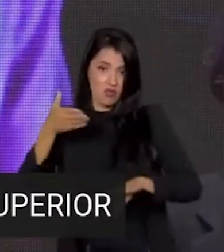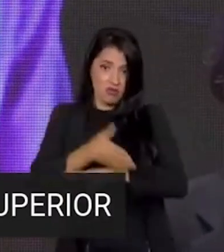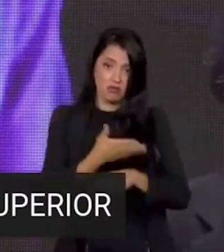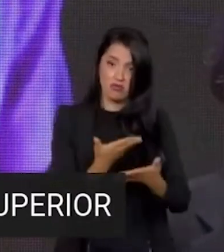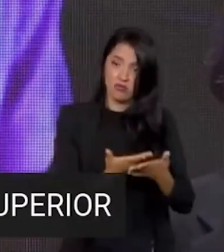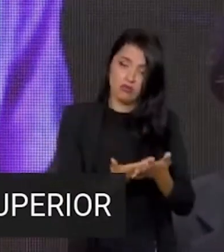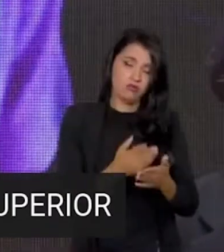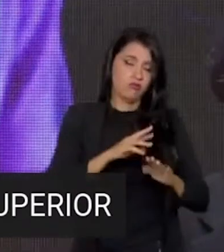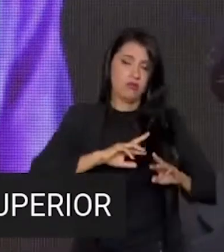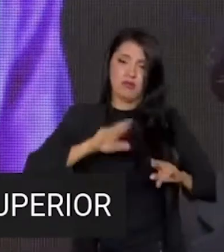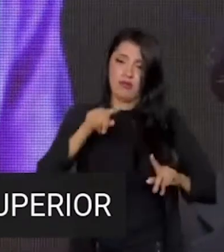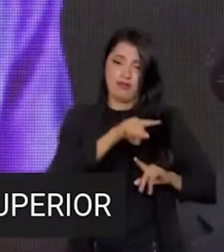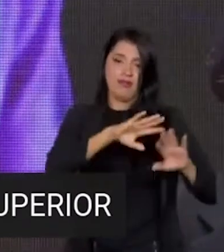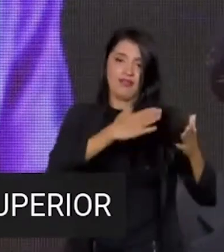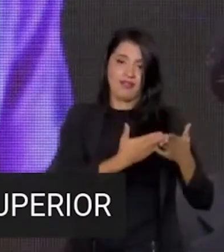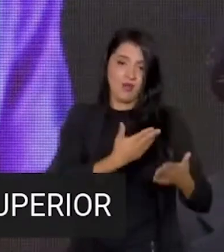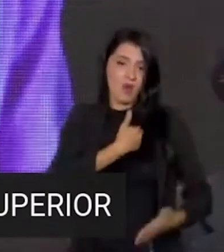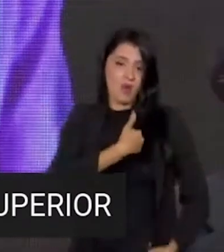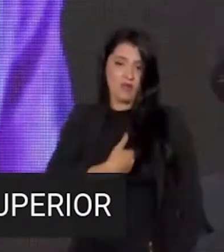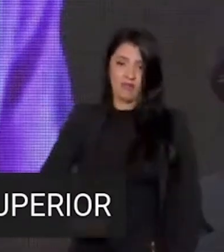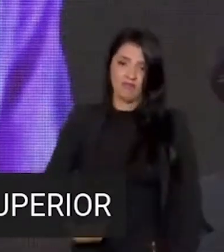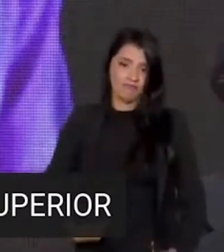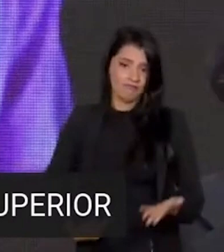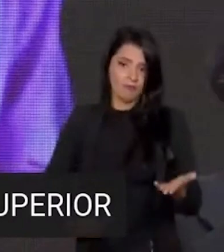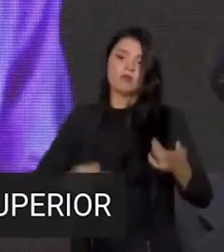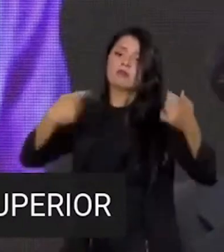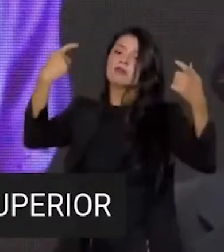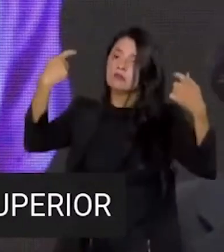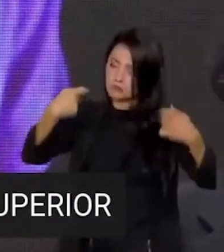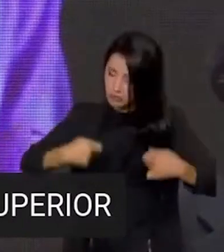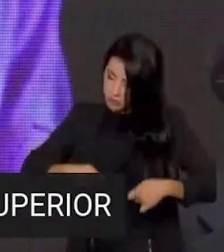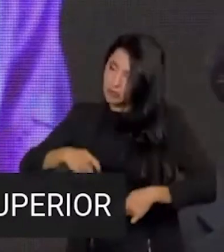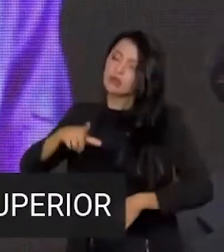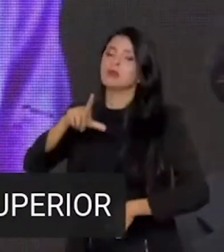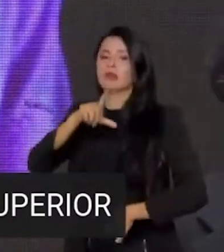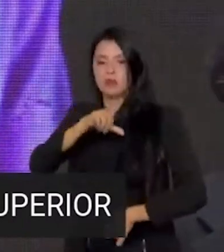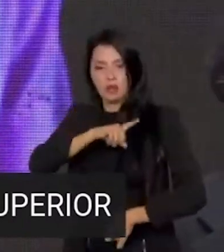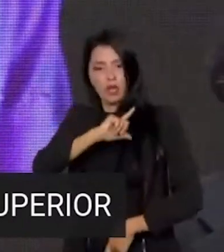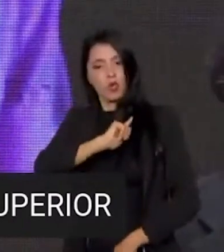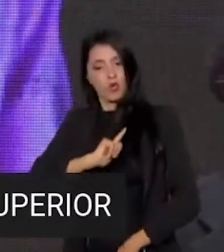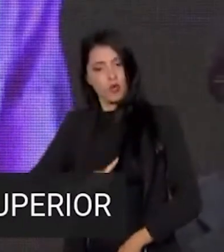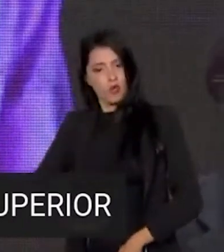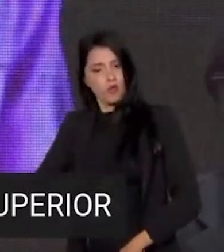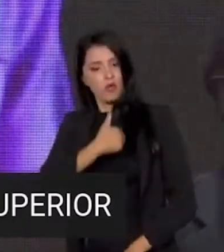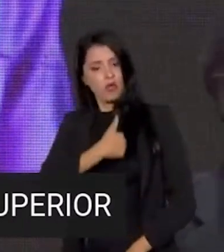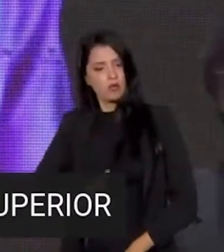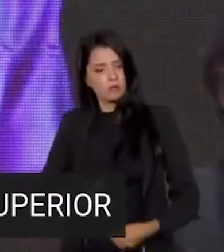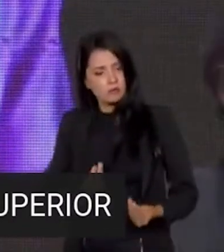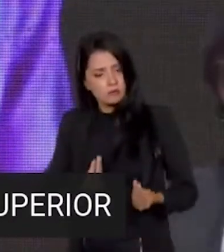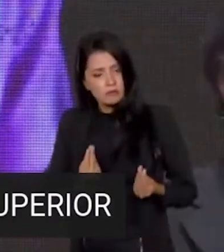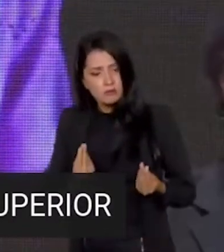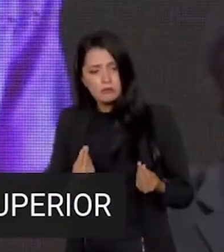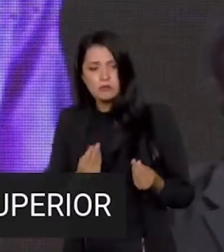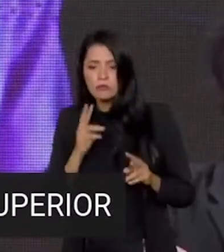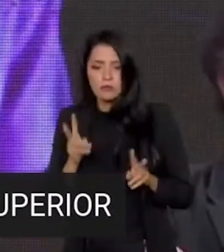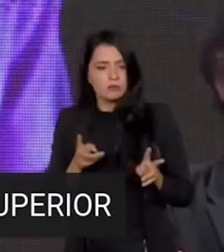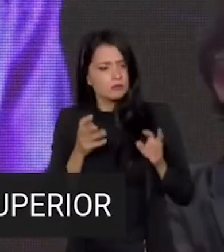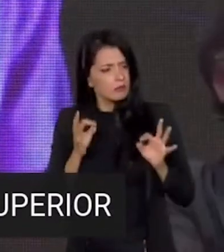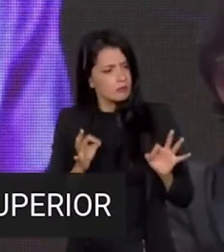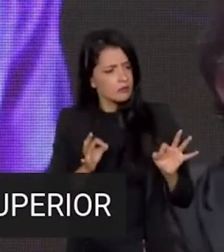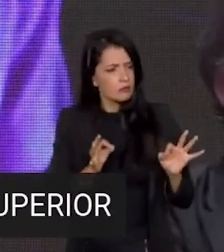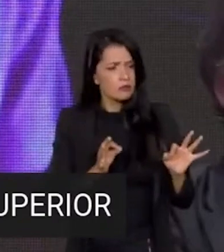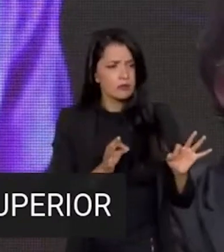nessas escolas. Então é preciso que tenha governantes com sensibilidade, com